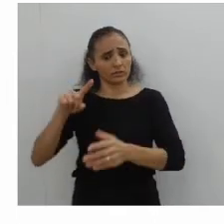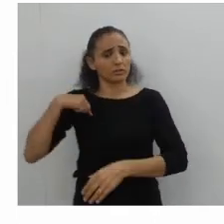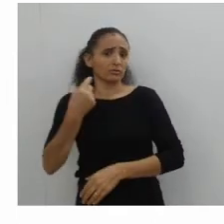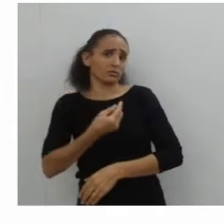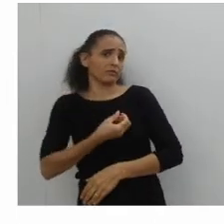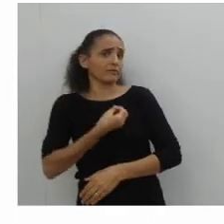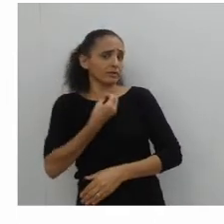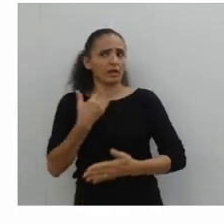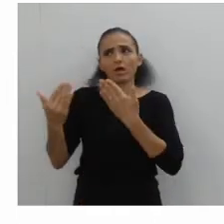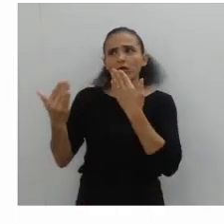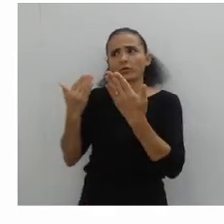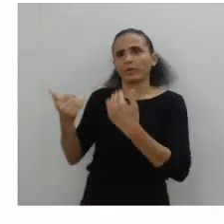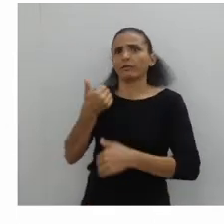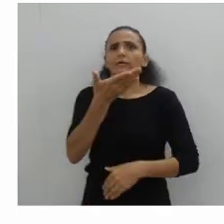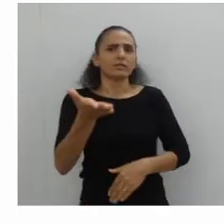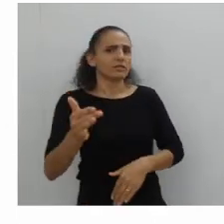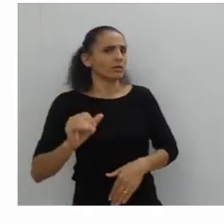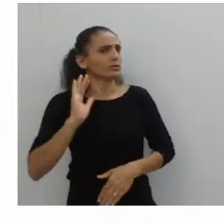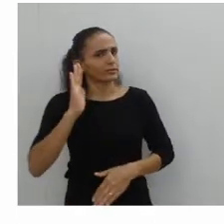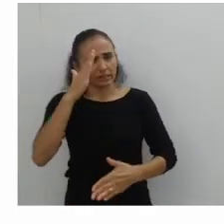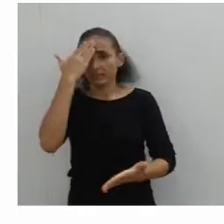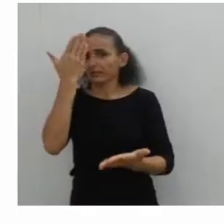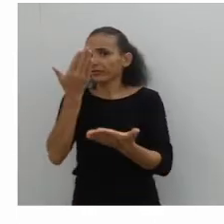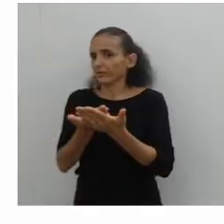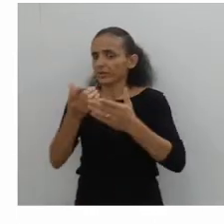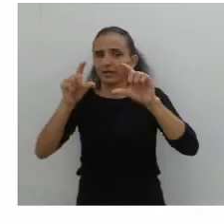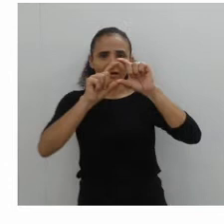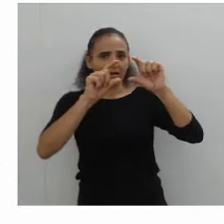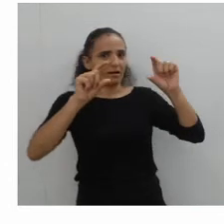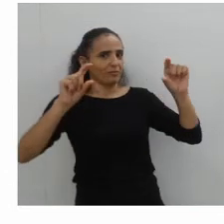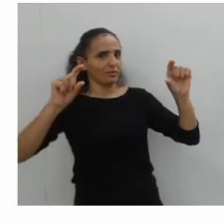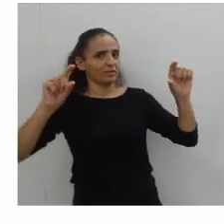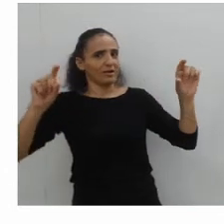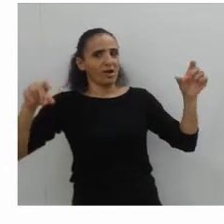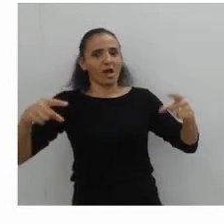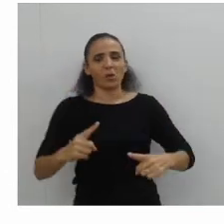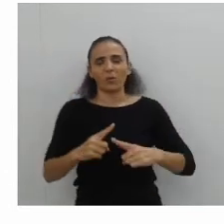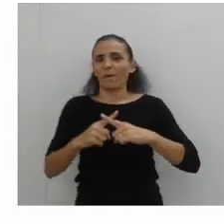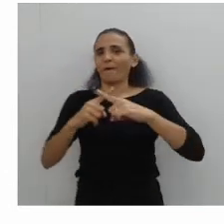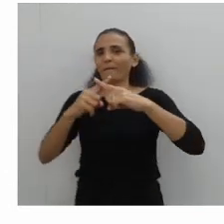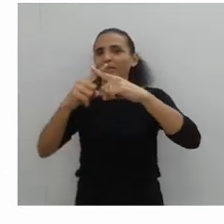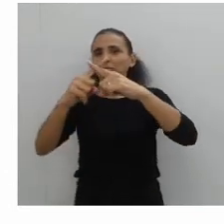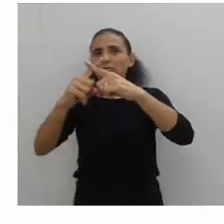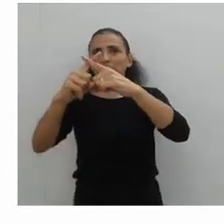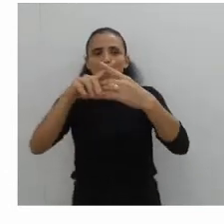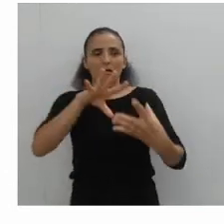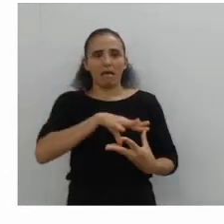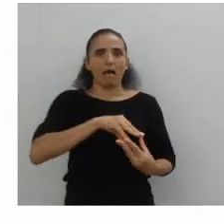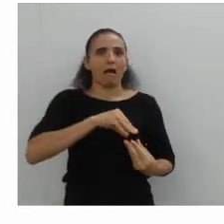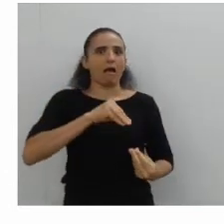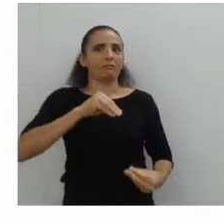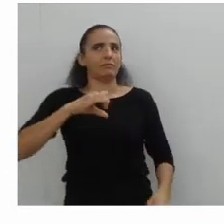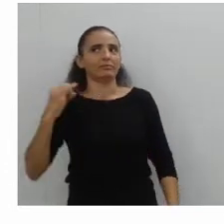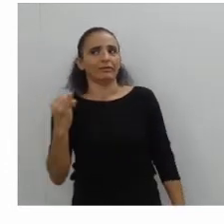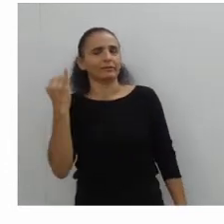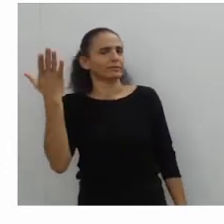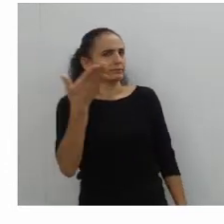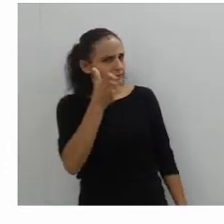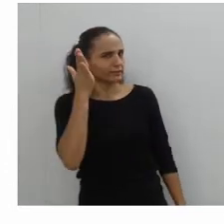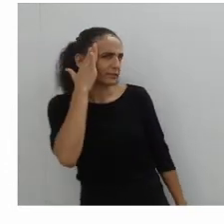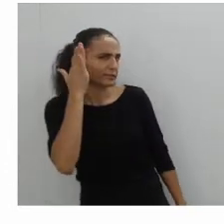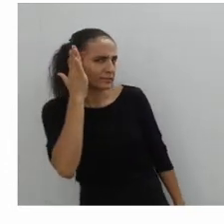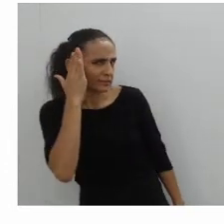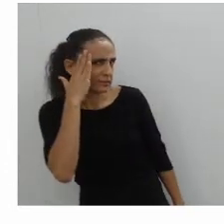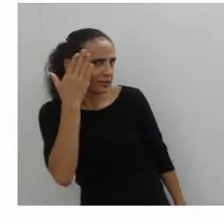pessoal? Você com certeza já ouviu falar daquela frase que diz assim, a competição é a alma do negócio, né? Você já deve